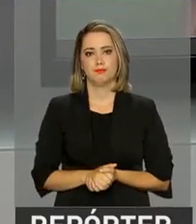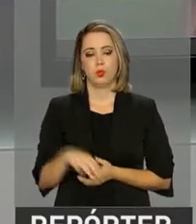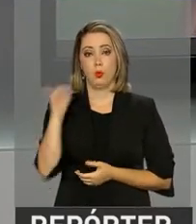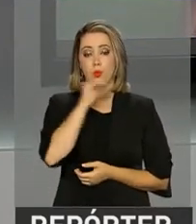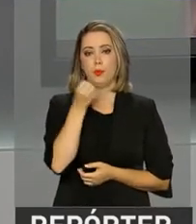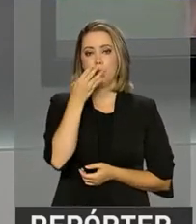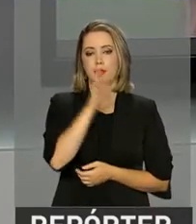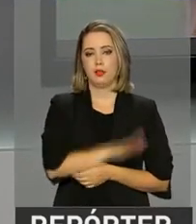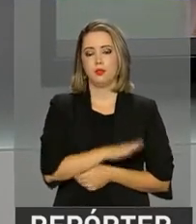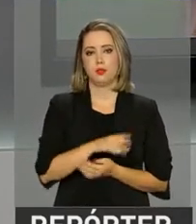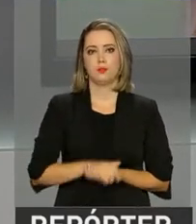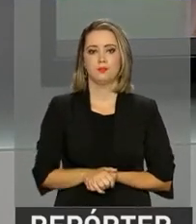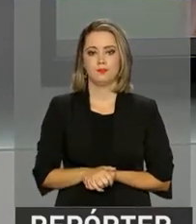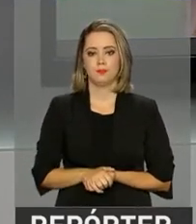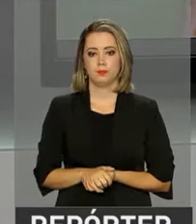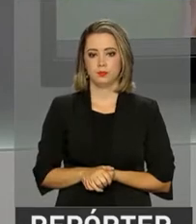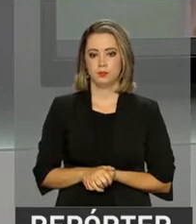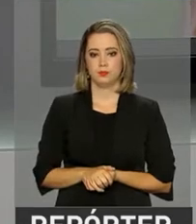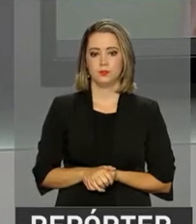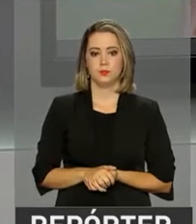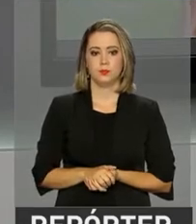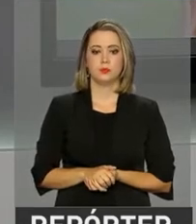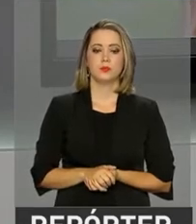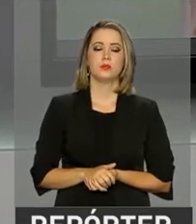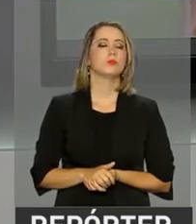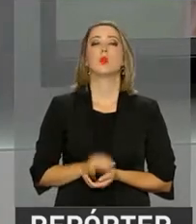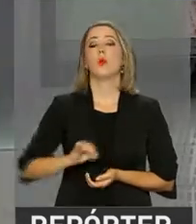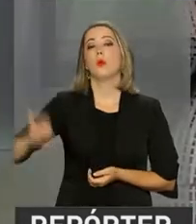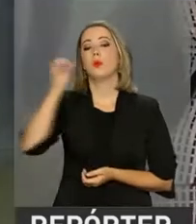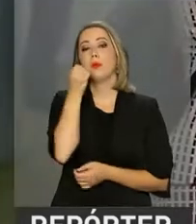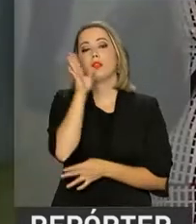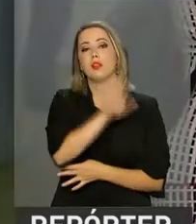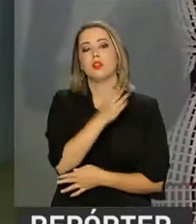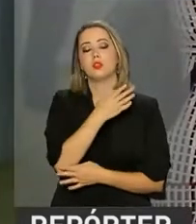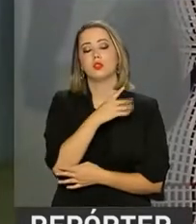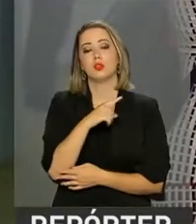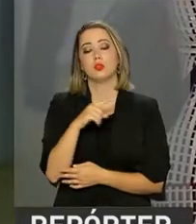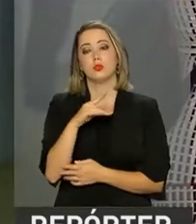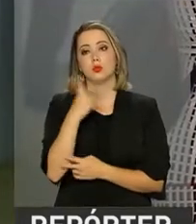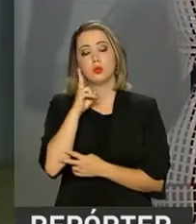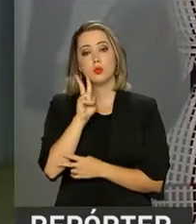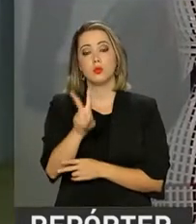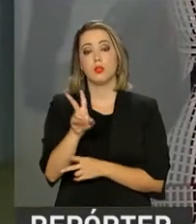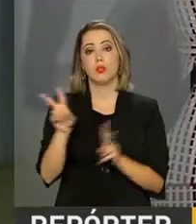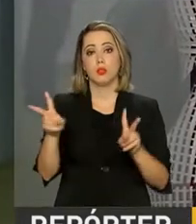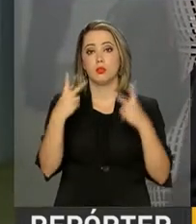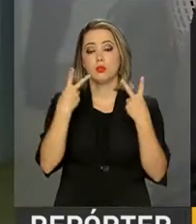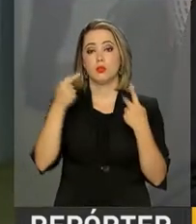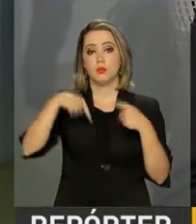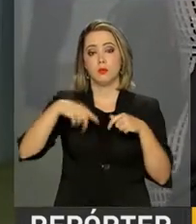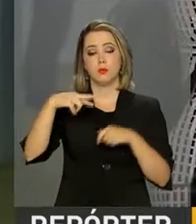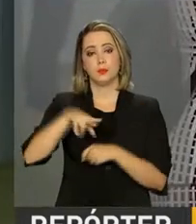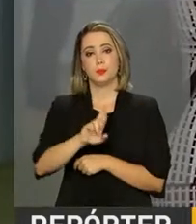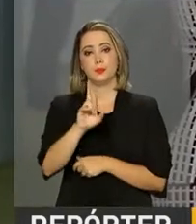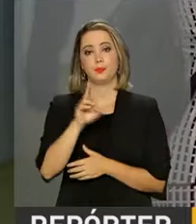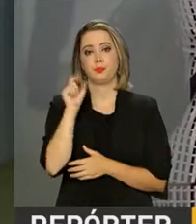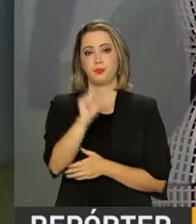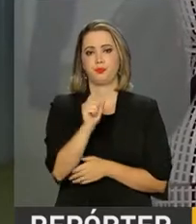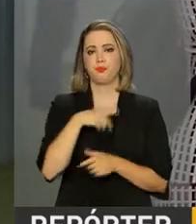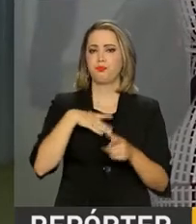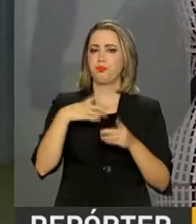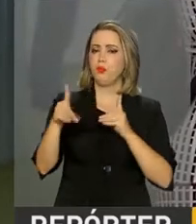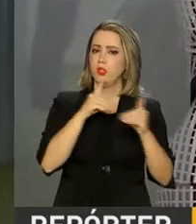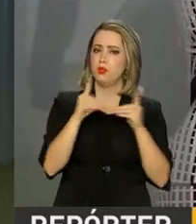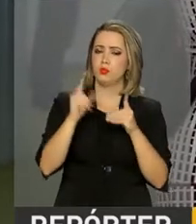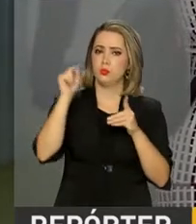Olá, Paulo, boa tarde para você. Olá, Roberto. Boa tarde a todos que nos assistem na TV NBR. Olha, Roberto, as discussões